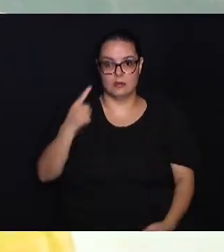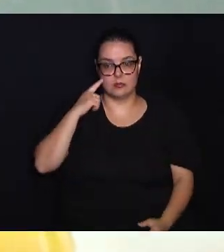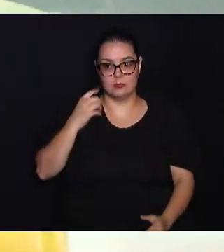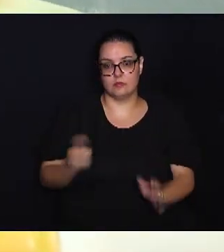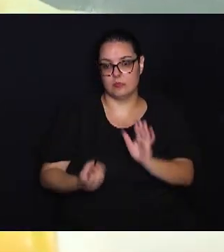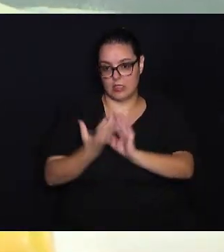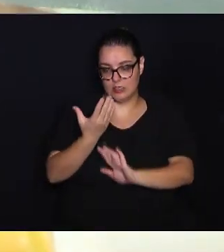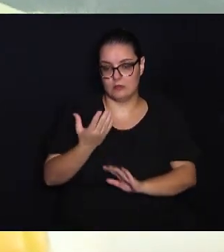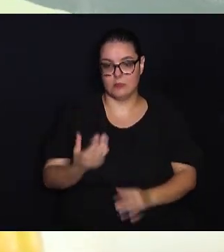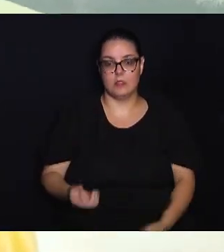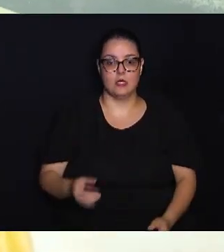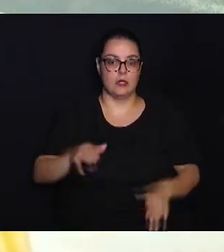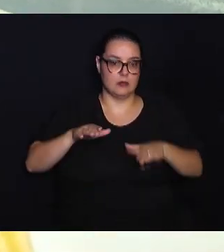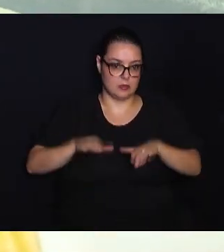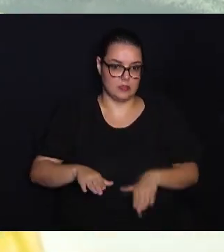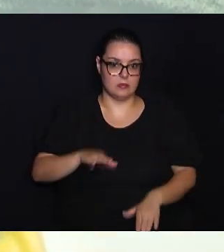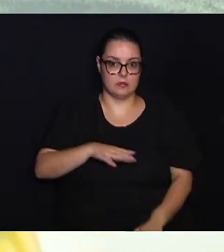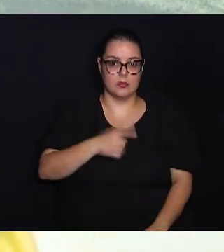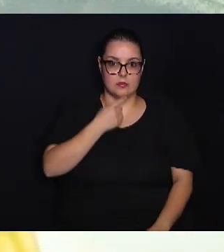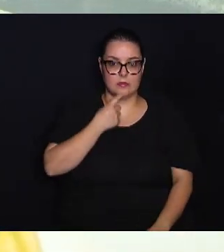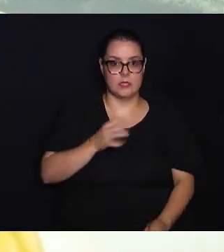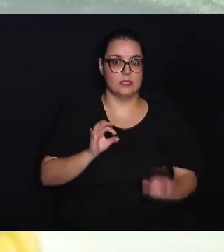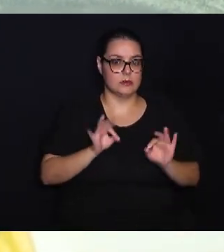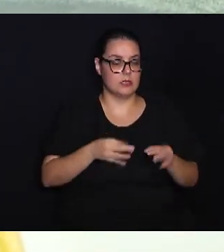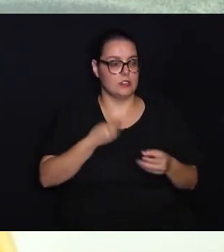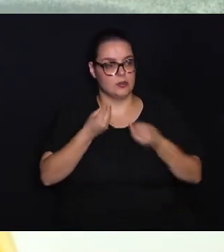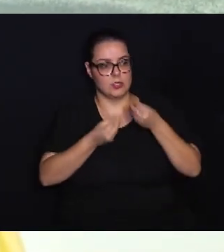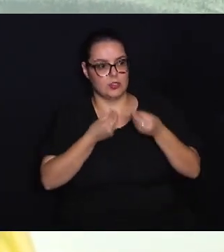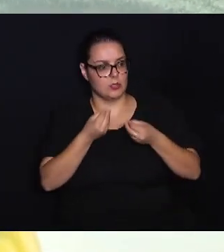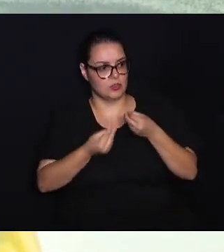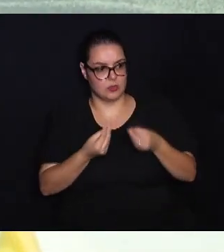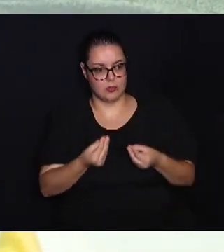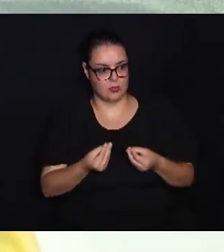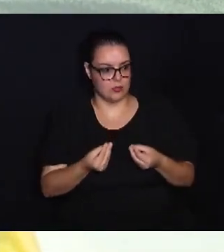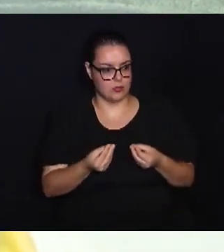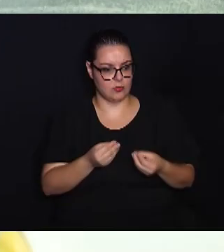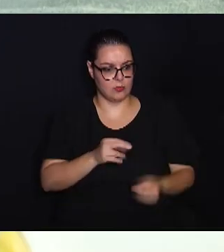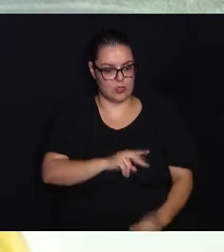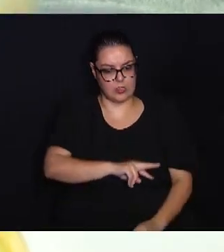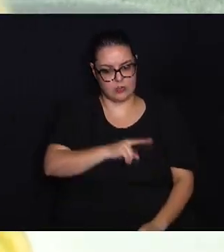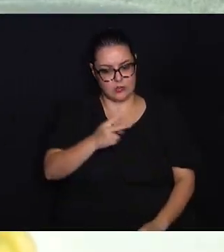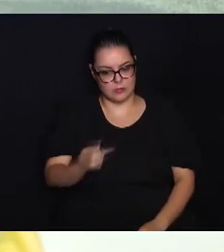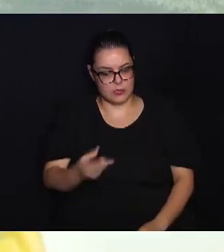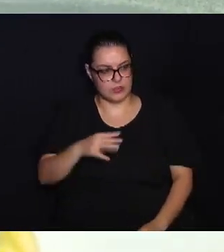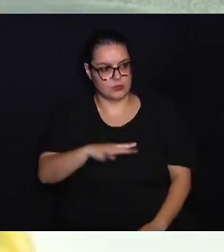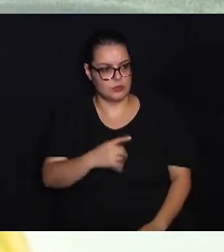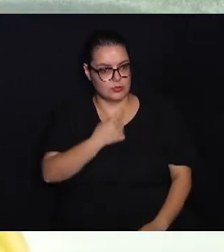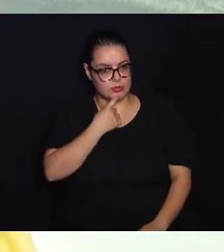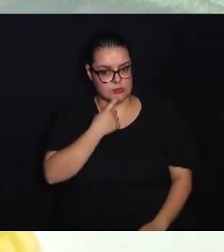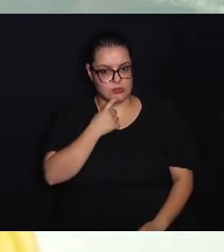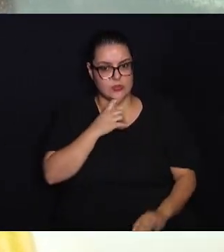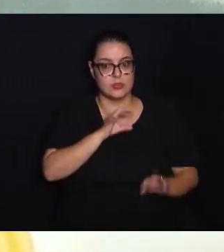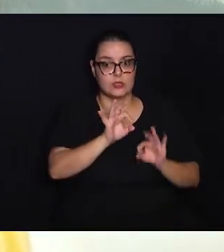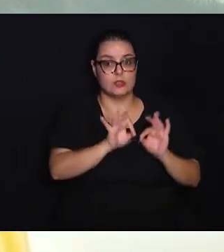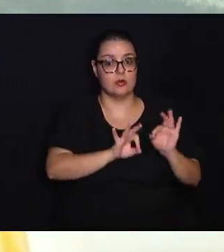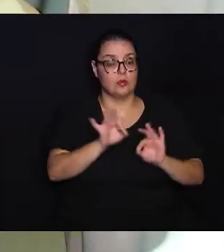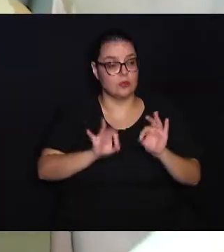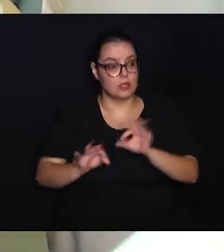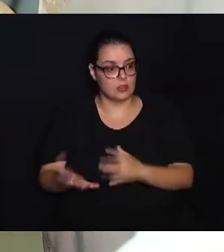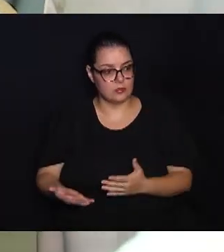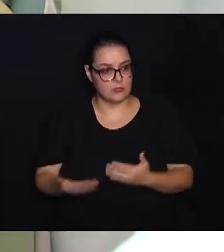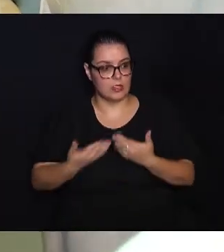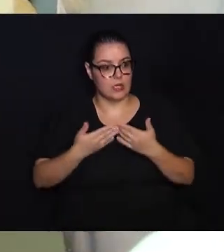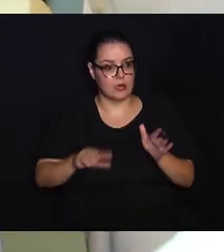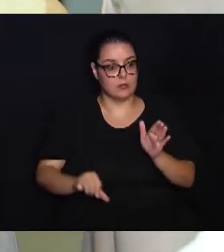acabamos aqui em Campinas inicialmente acabamos aqui certo conta como que foi essa essa transferência para Campinas e